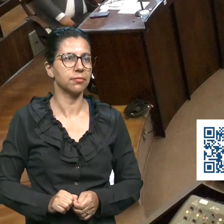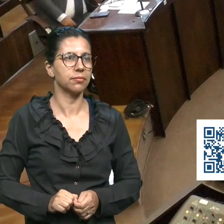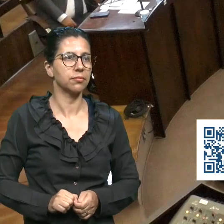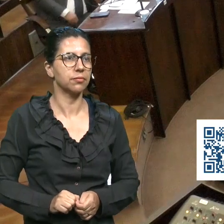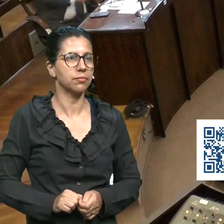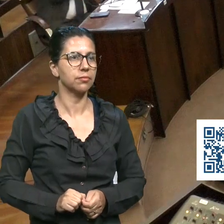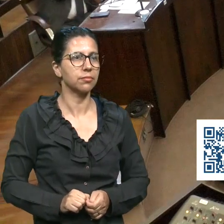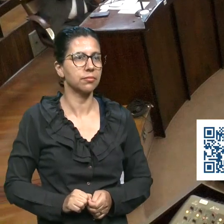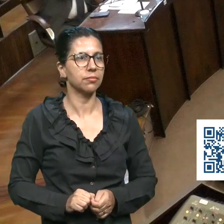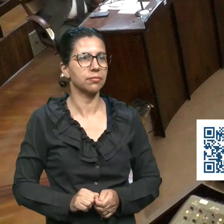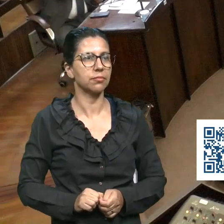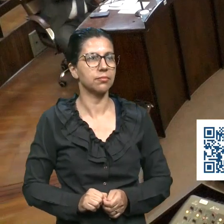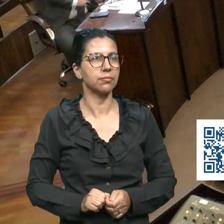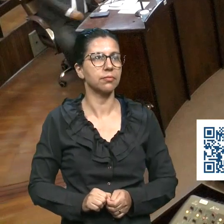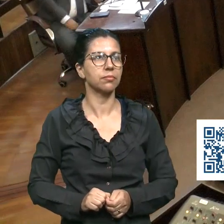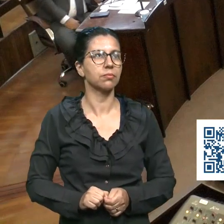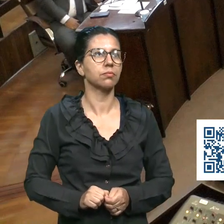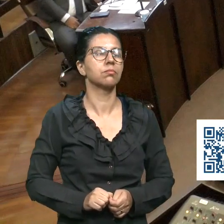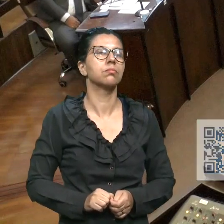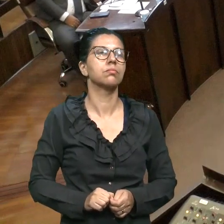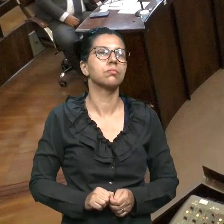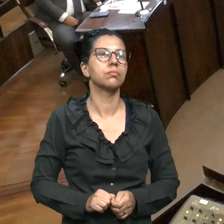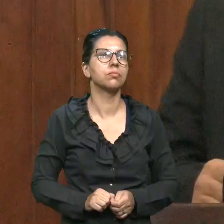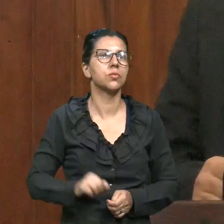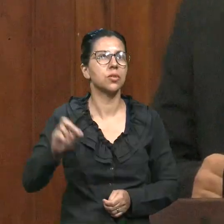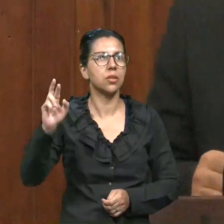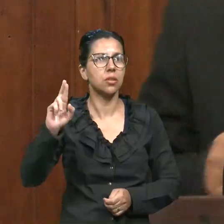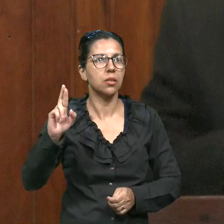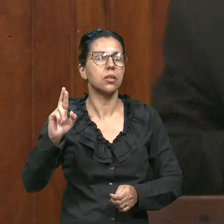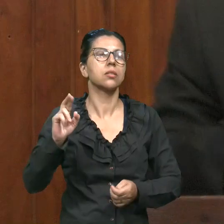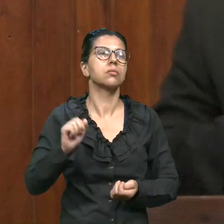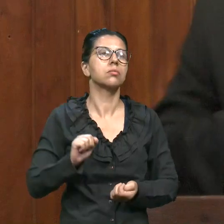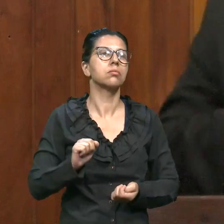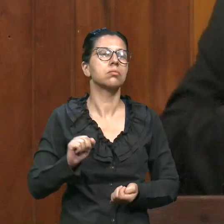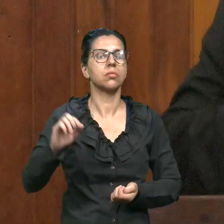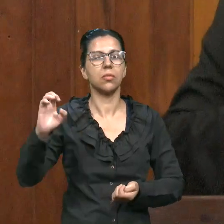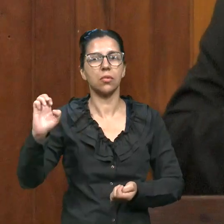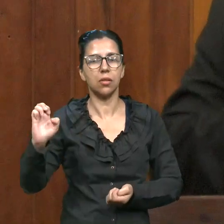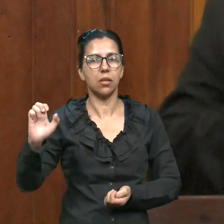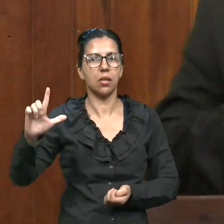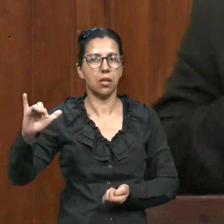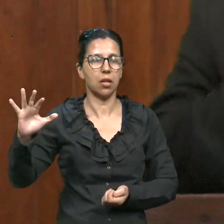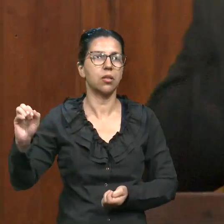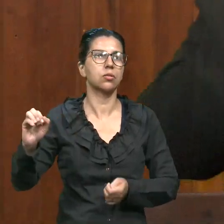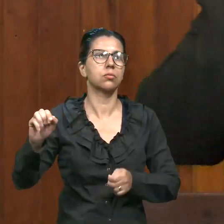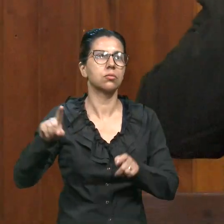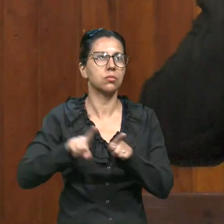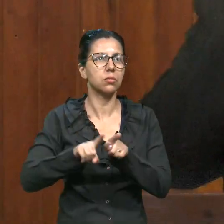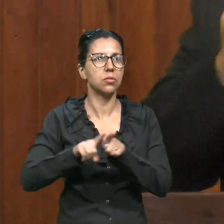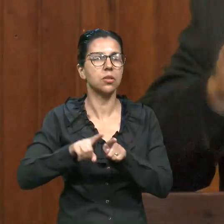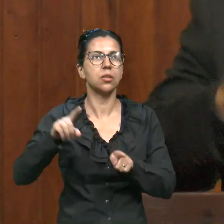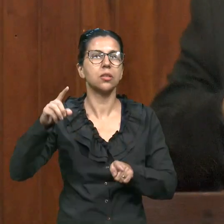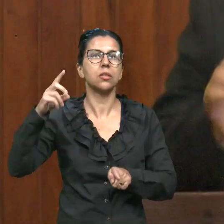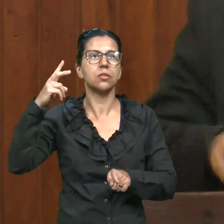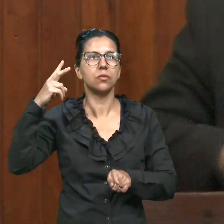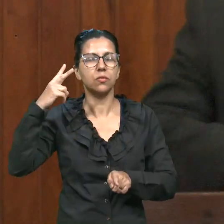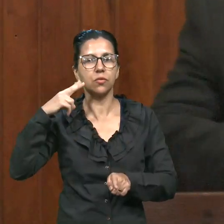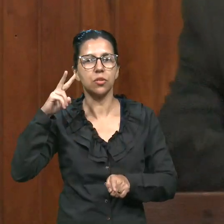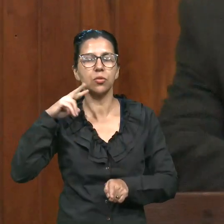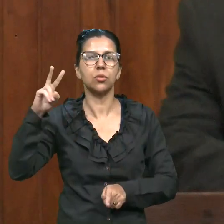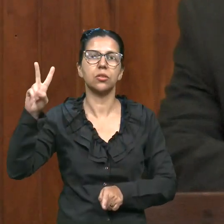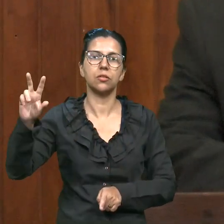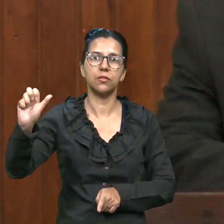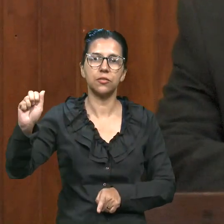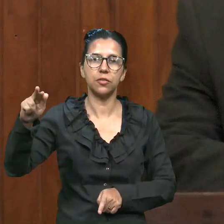Senhor presidente Rogerinho, nosso primeiro secretário, vereador doutor Hélio Ajeca, vereadora Vânia Ramos, nobres pares,